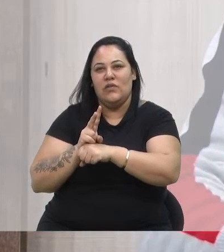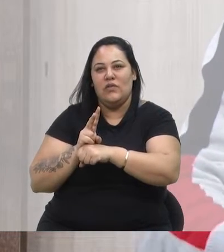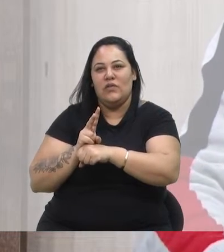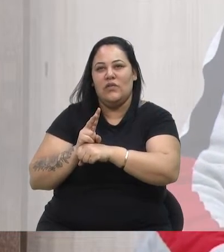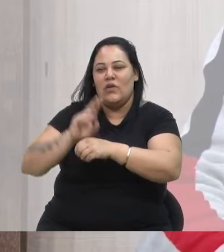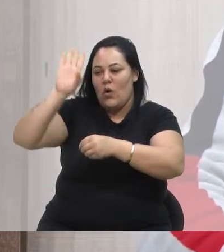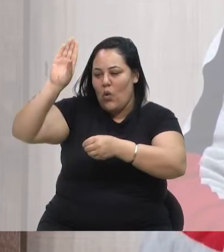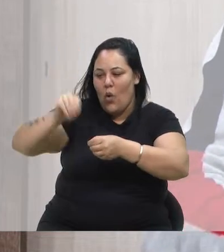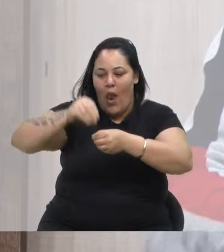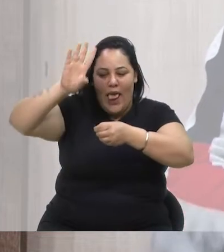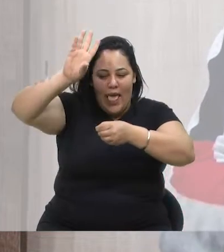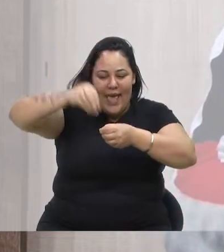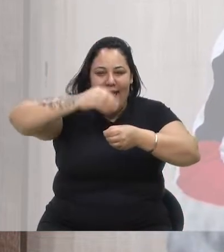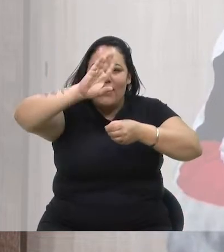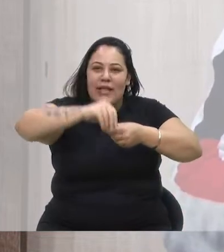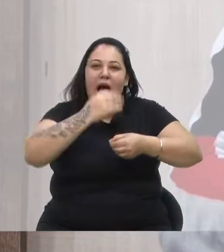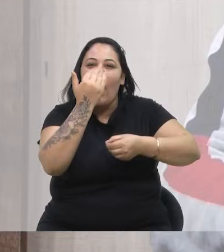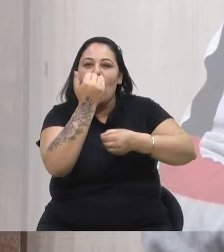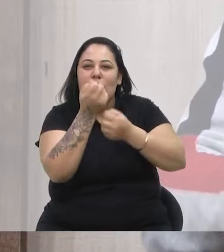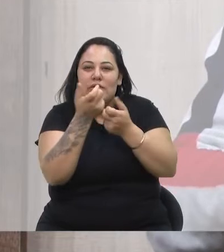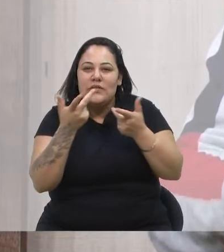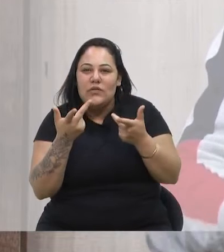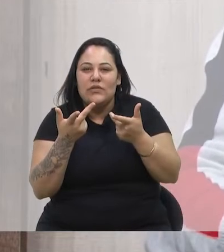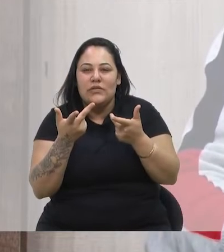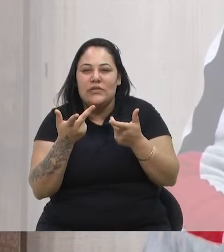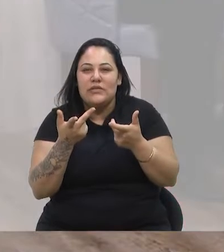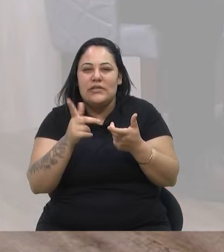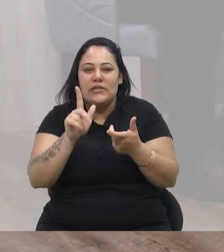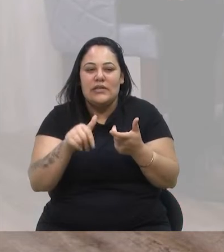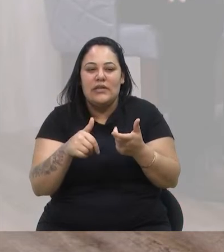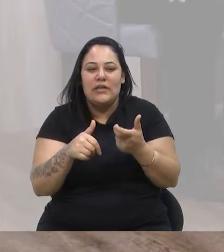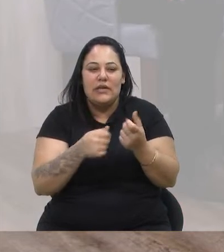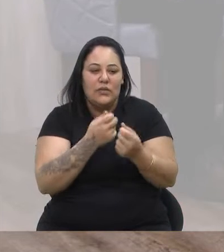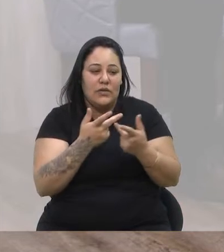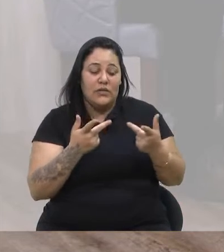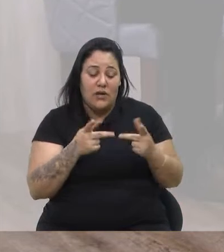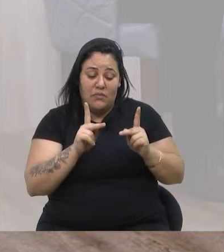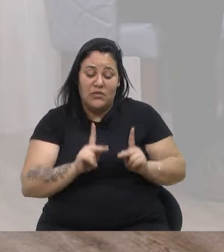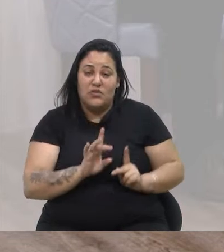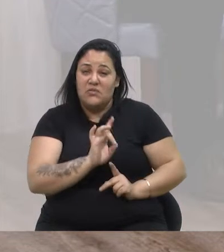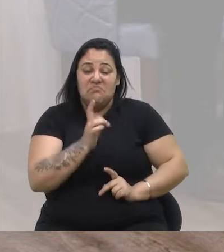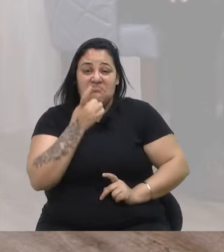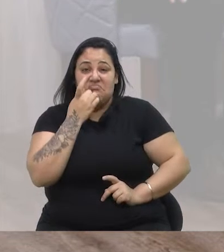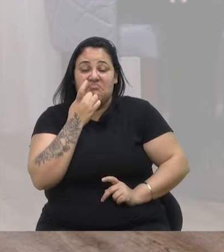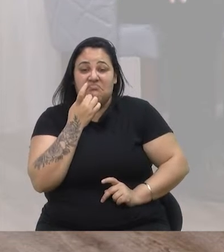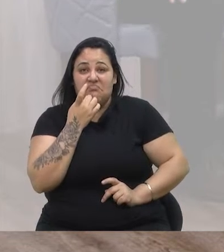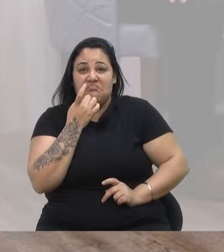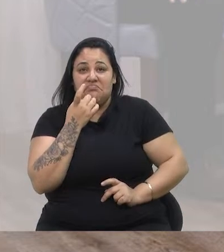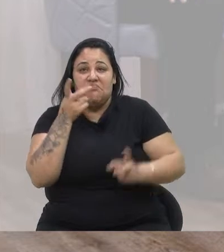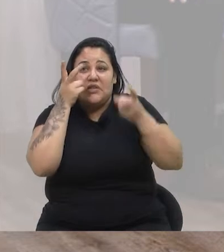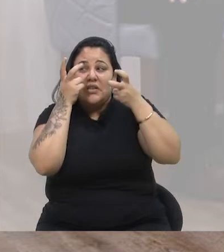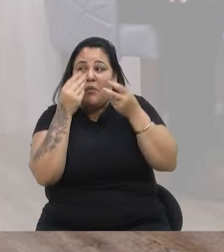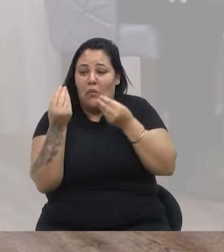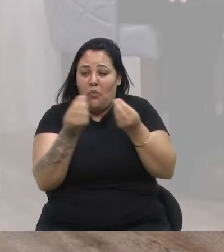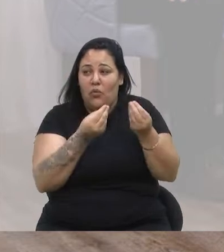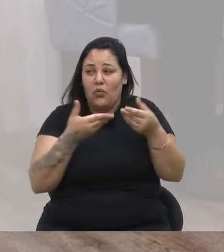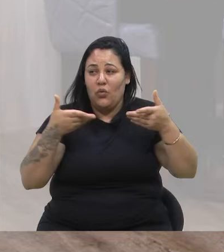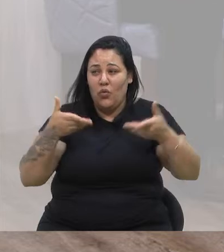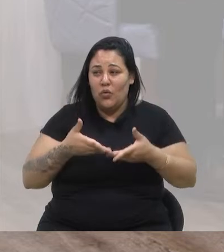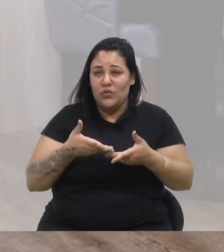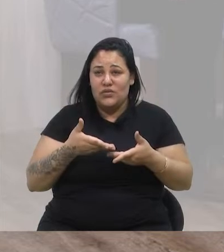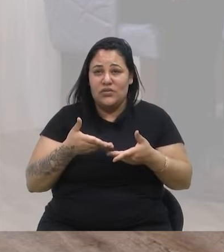da colheita, digamos assim, dos alimentos, que é algo para o qual as pessoas não atentam